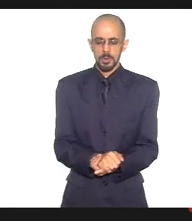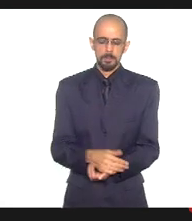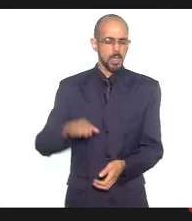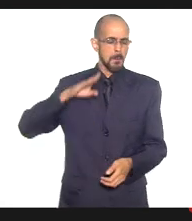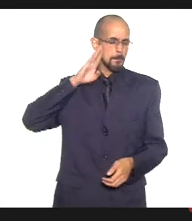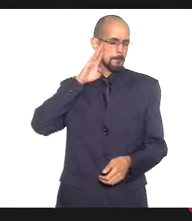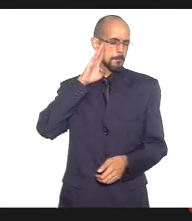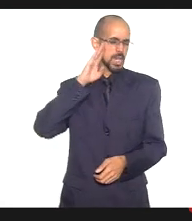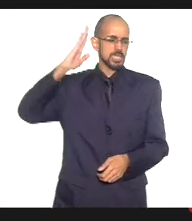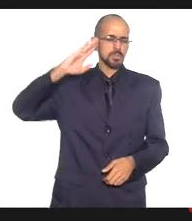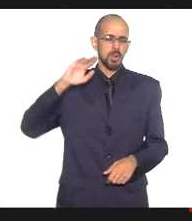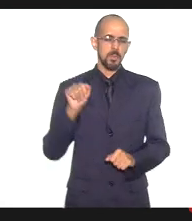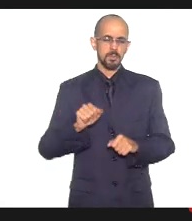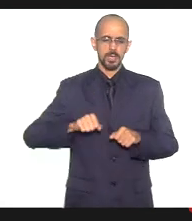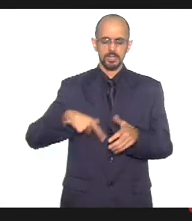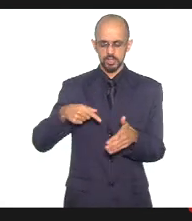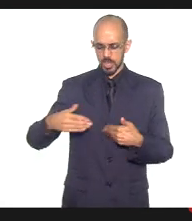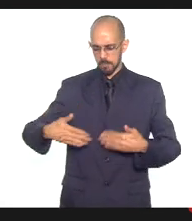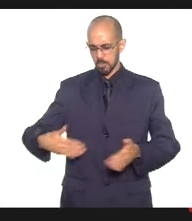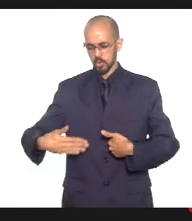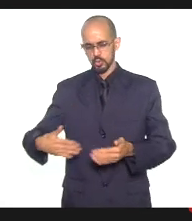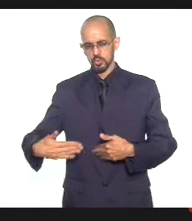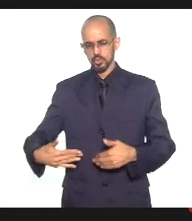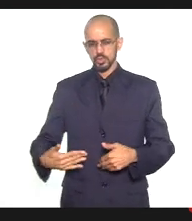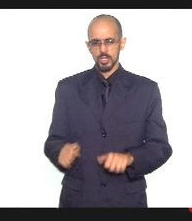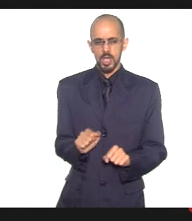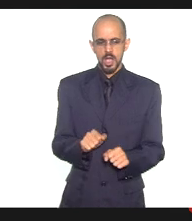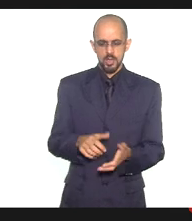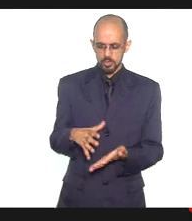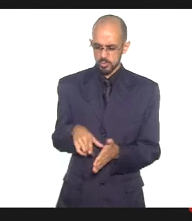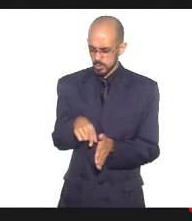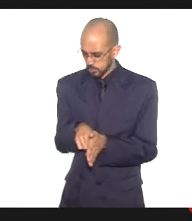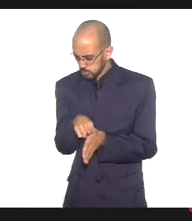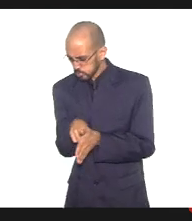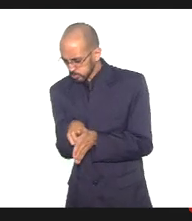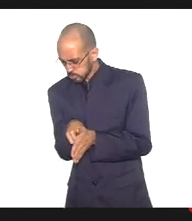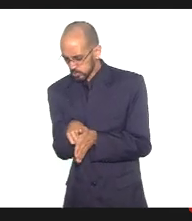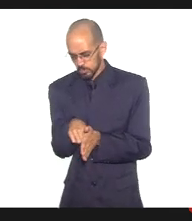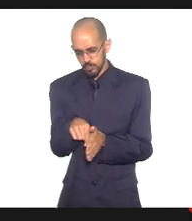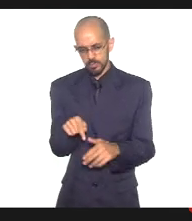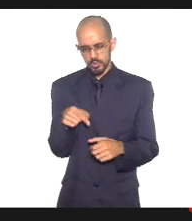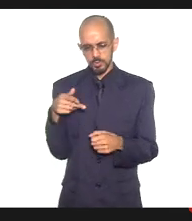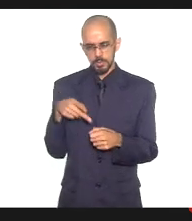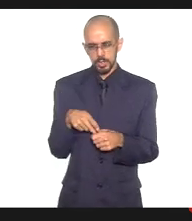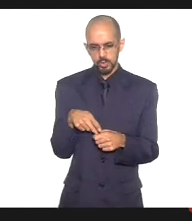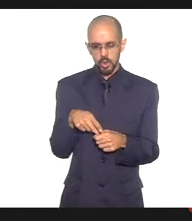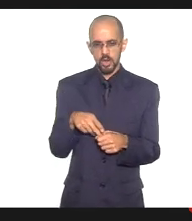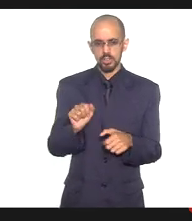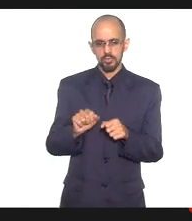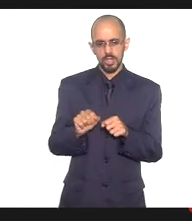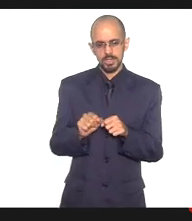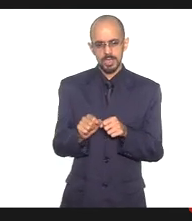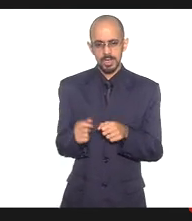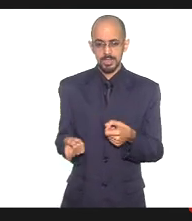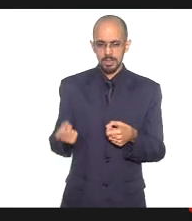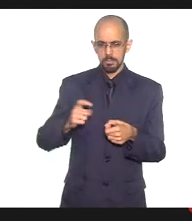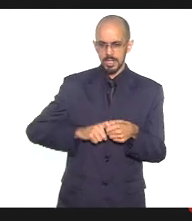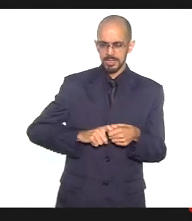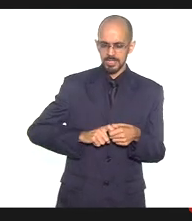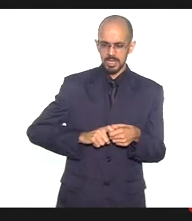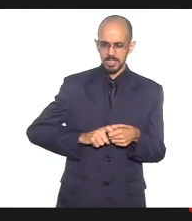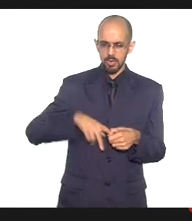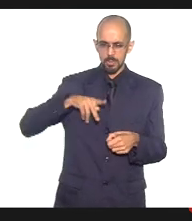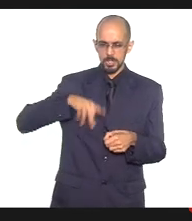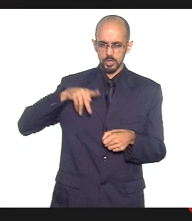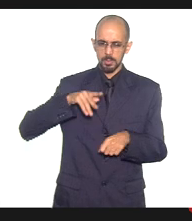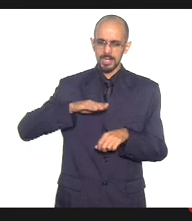principalmente na área de exploração e produção, principalmente fortalecendo a nossa presença nessa área e também a nossa parceria com a Petrobras. E